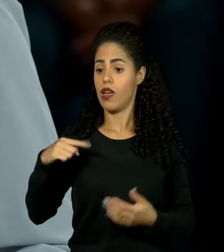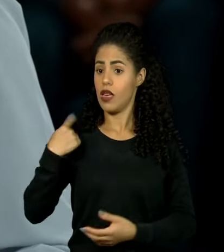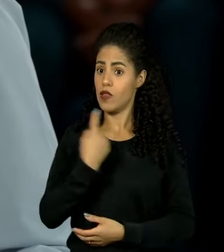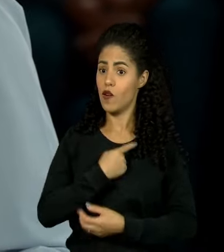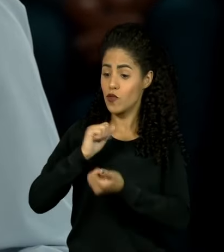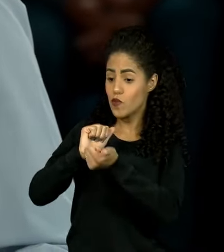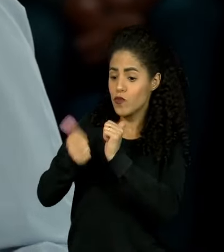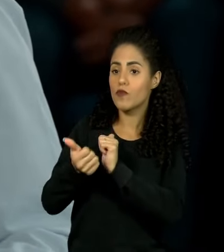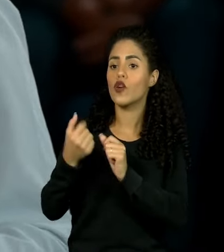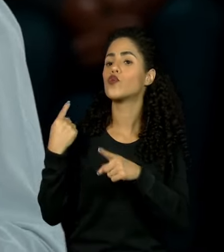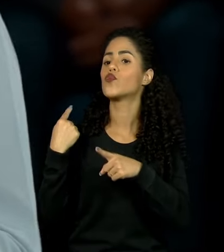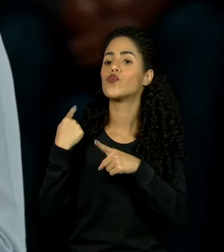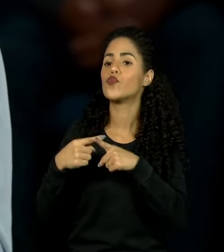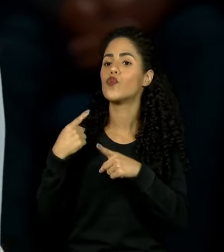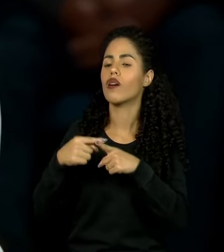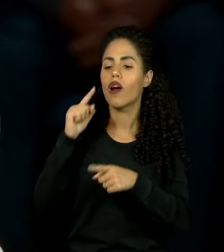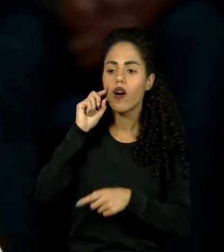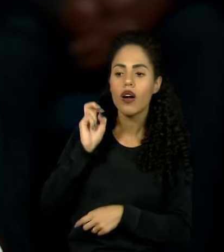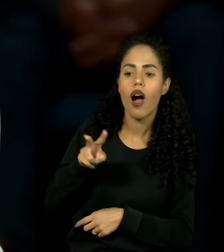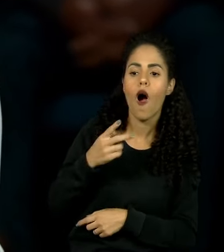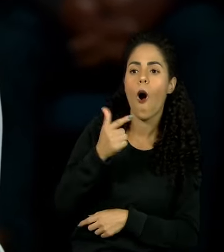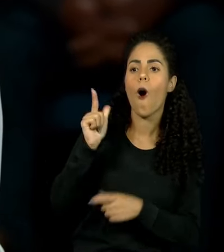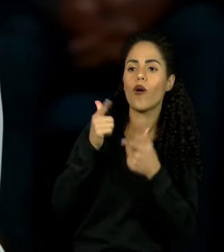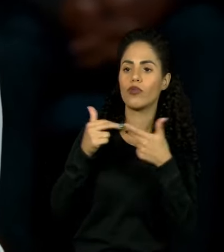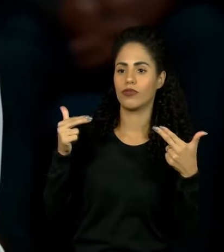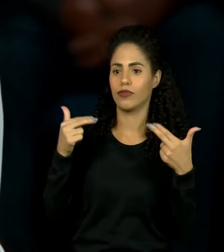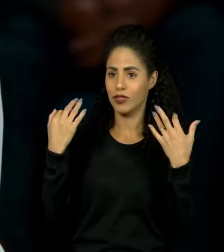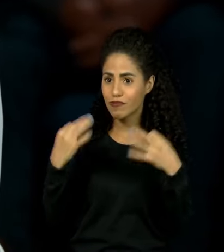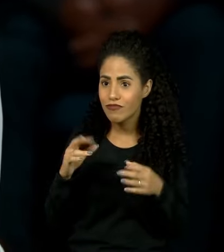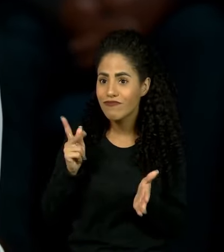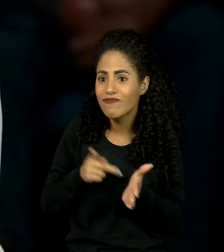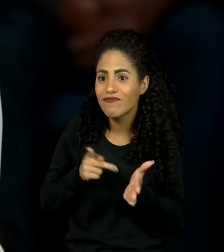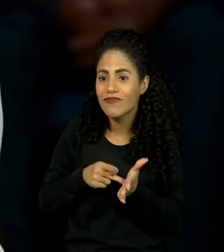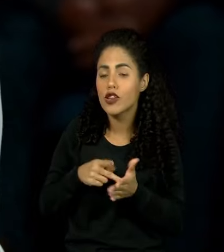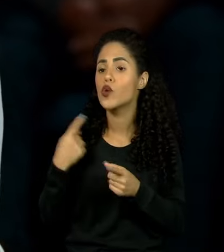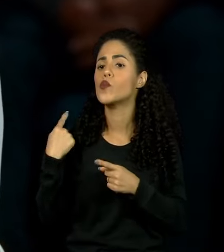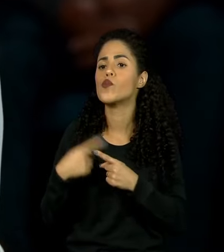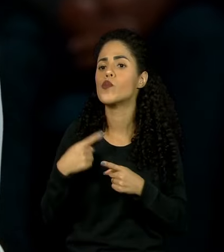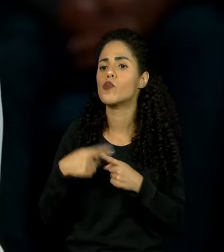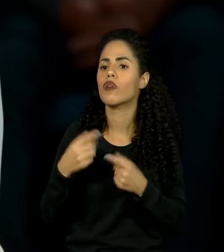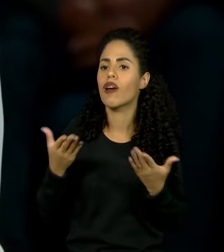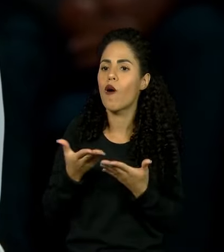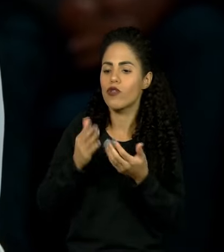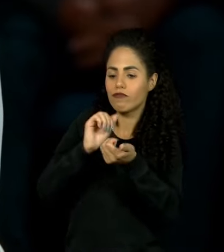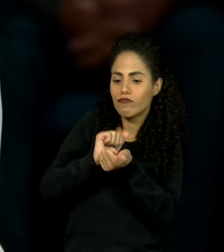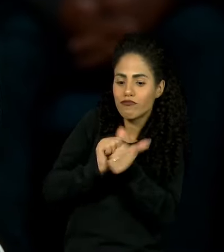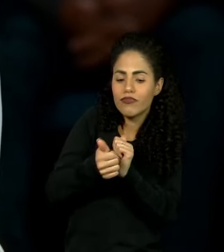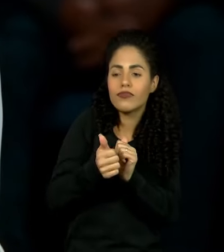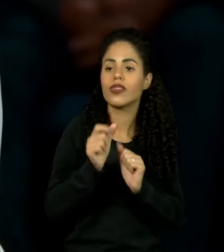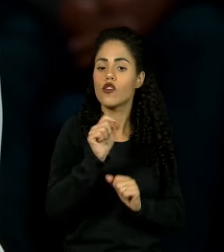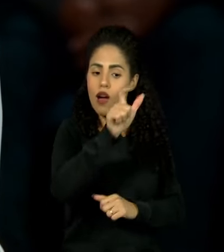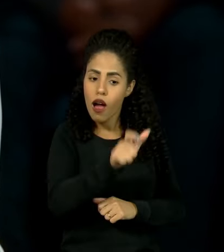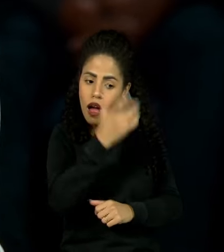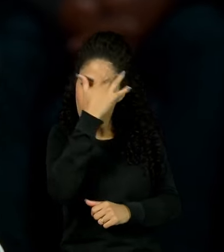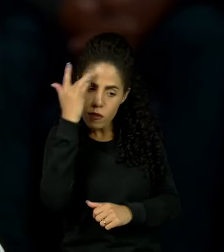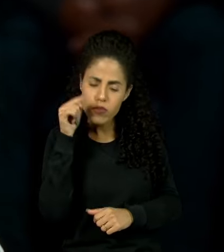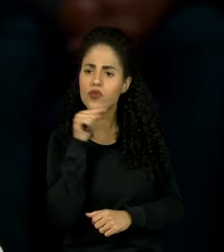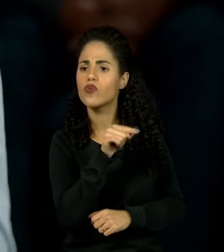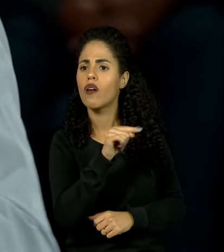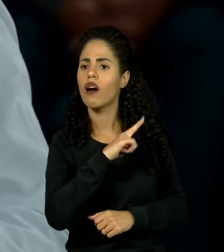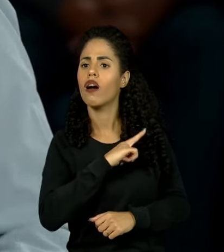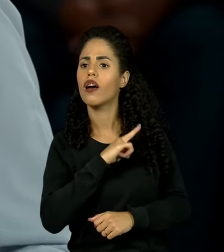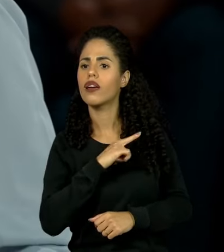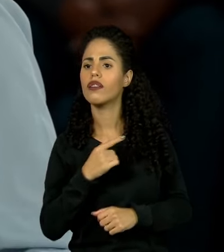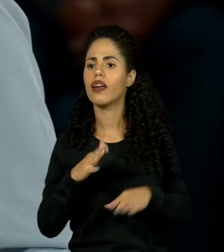esporte temos começado a olhar outras facetas né Como por exemplo o grande atleta que ele